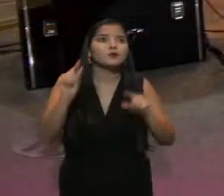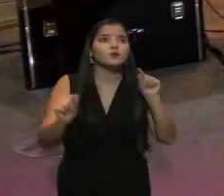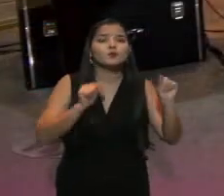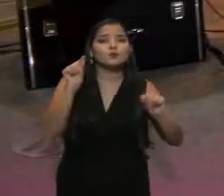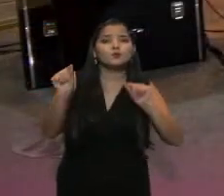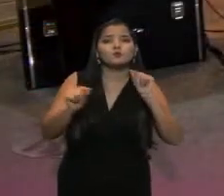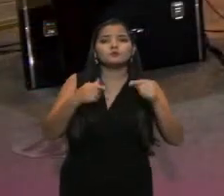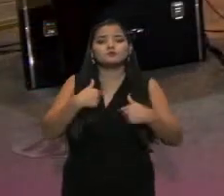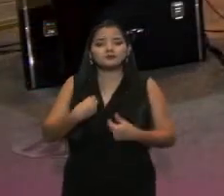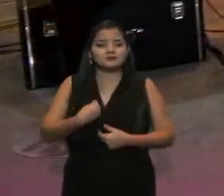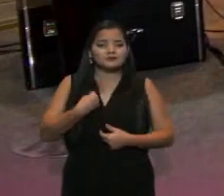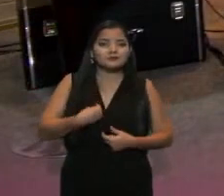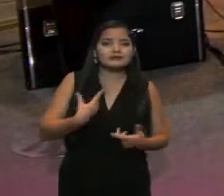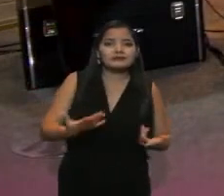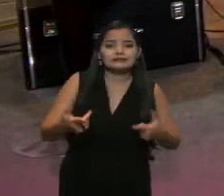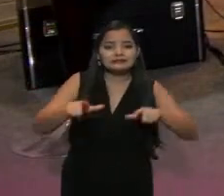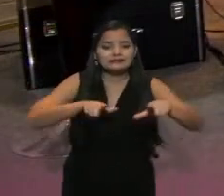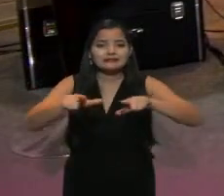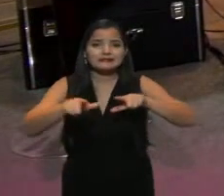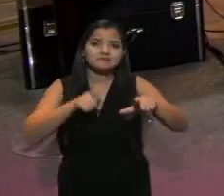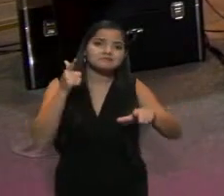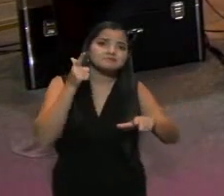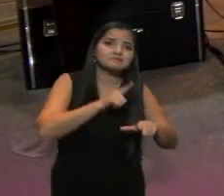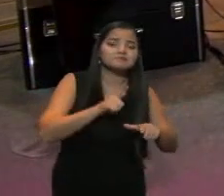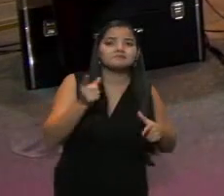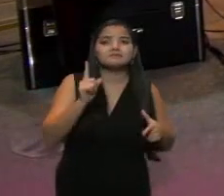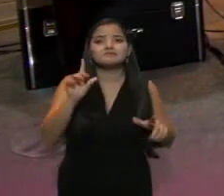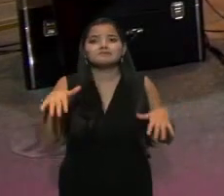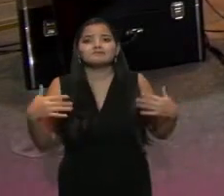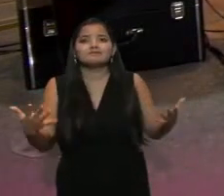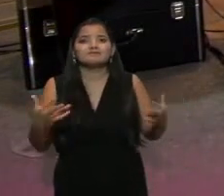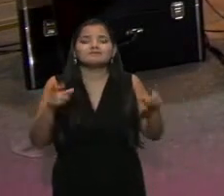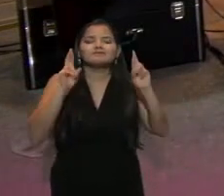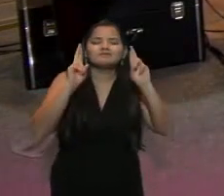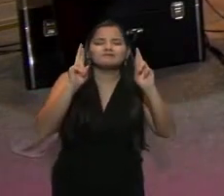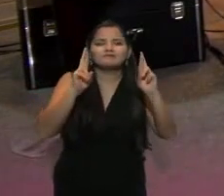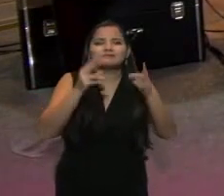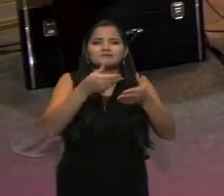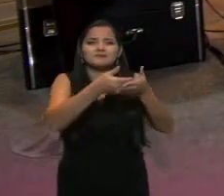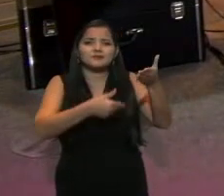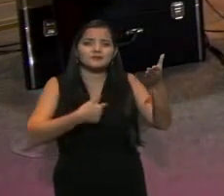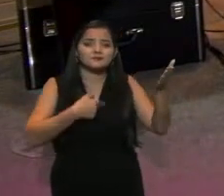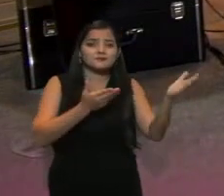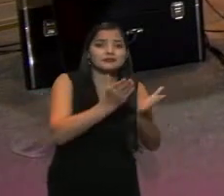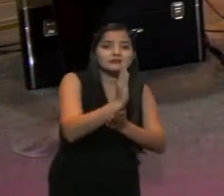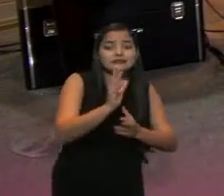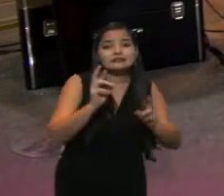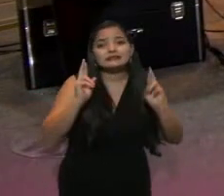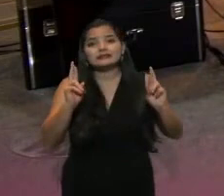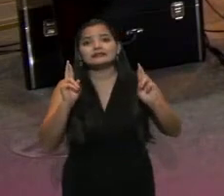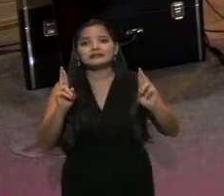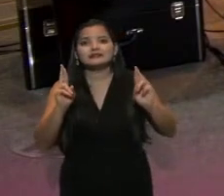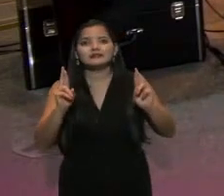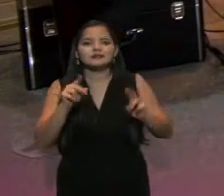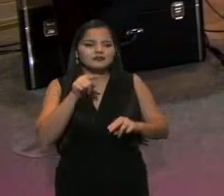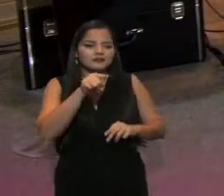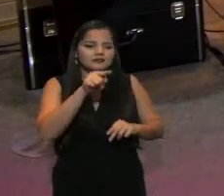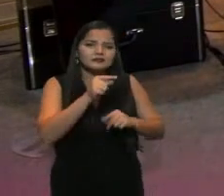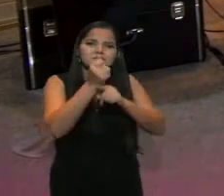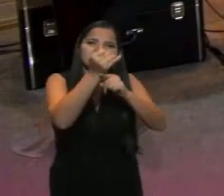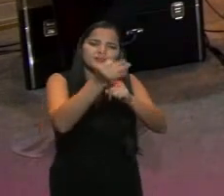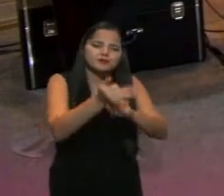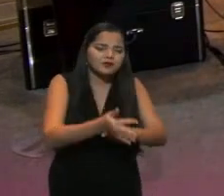dará, a expectativa do trabalho, do sonho, de passar aquela prova, o Senhor te vê na madrugada